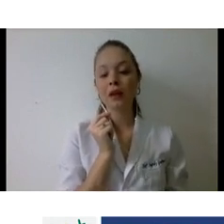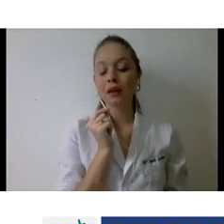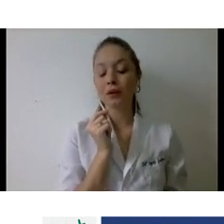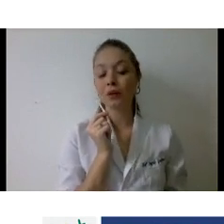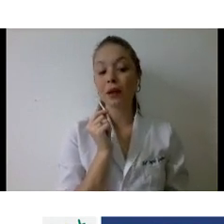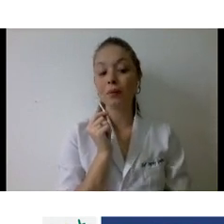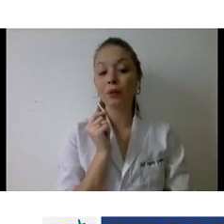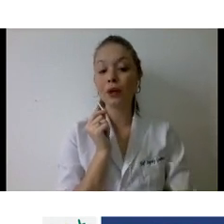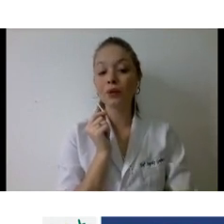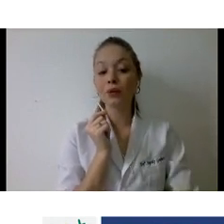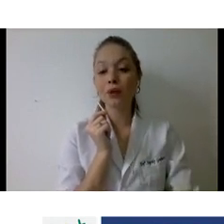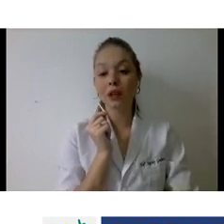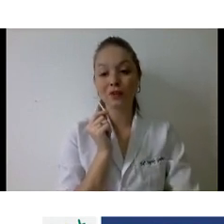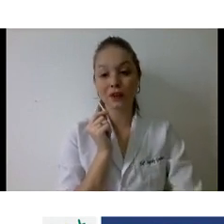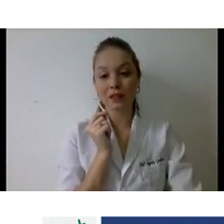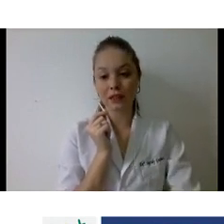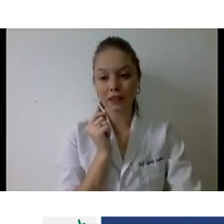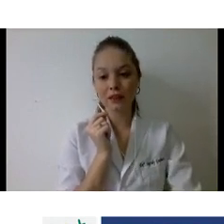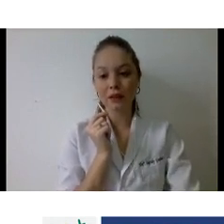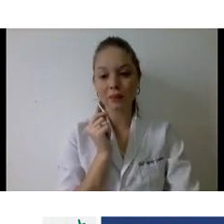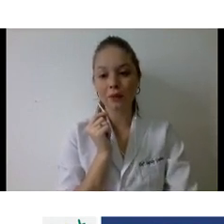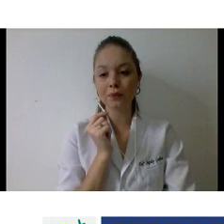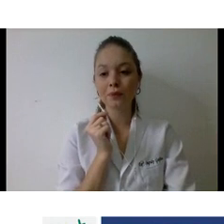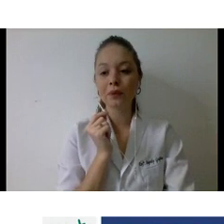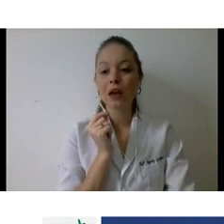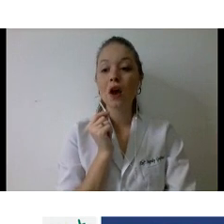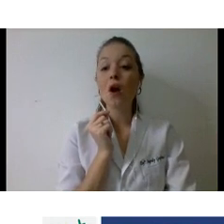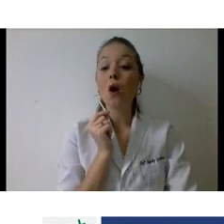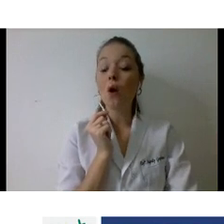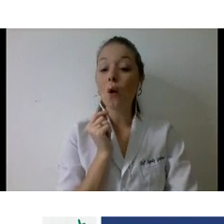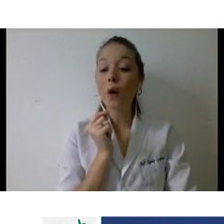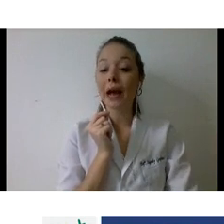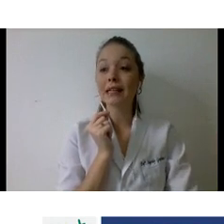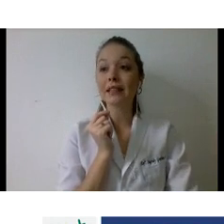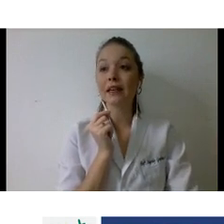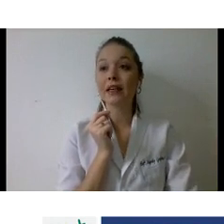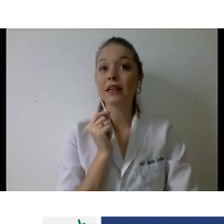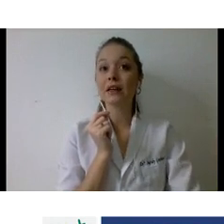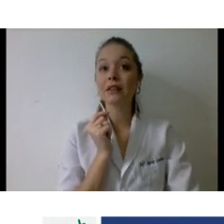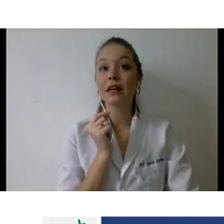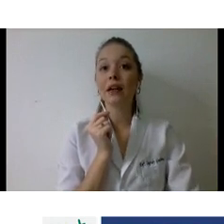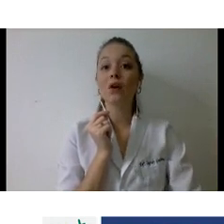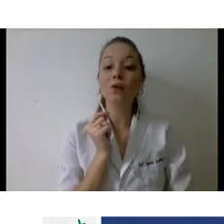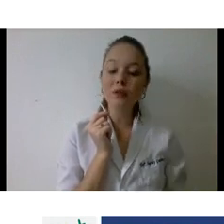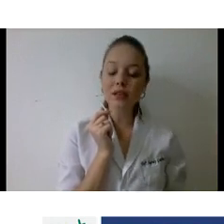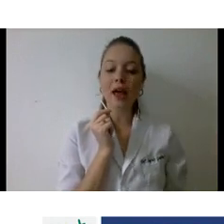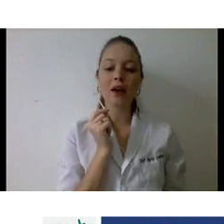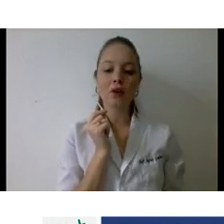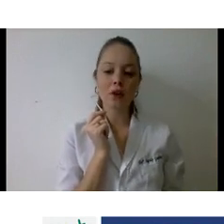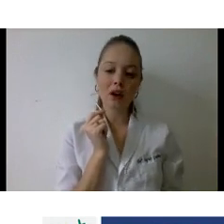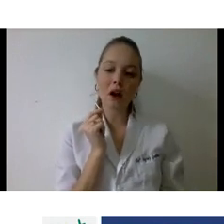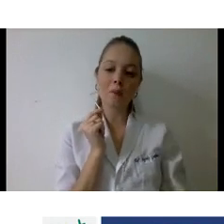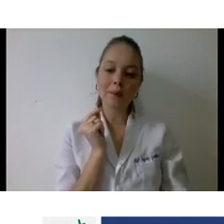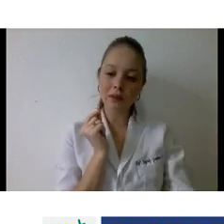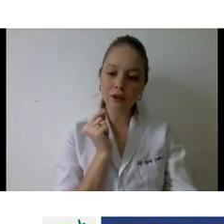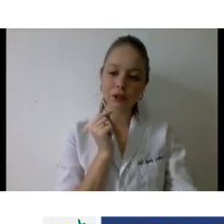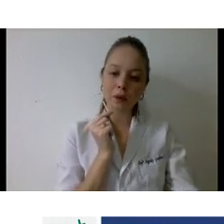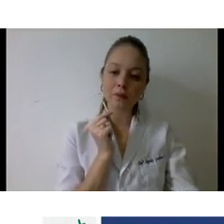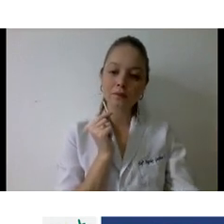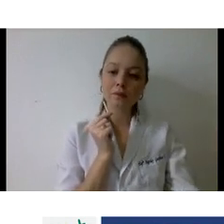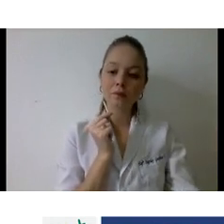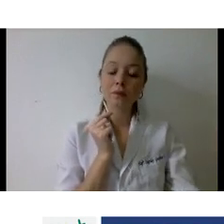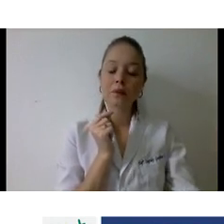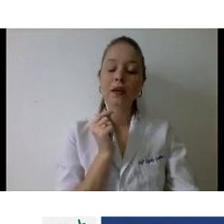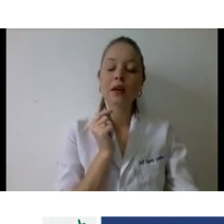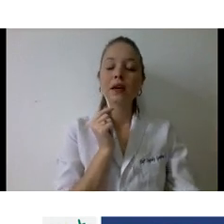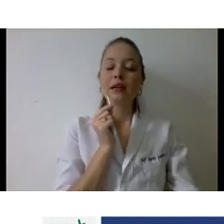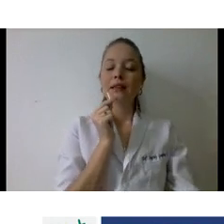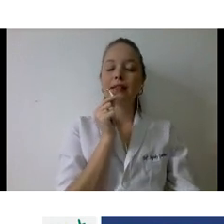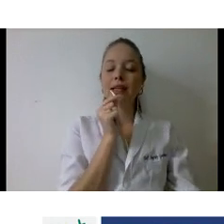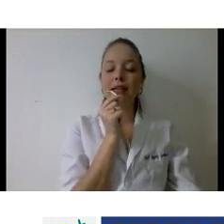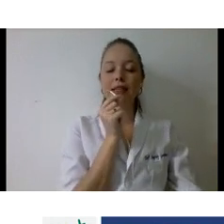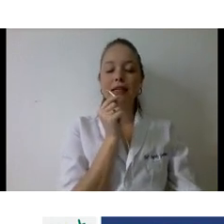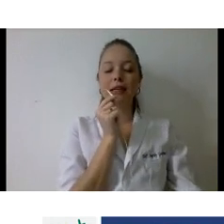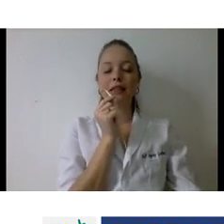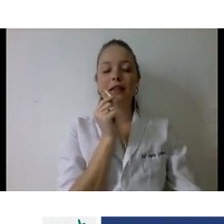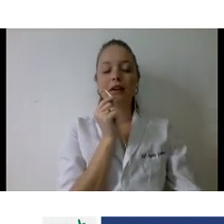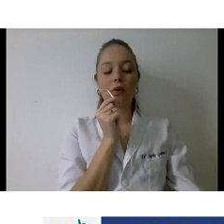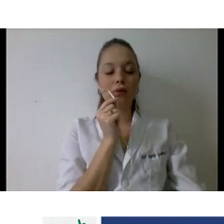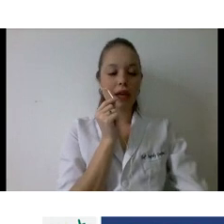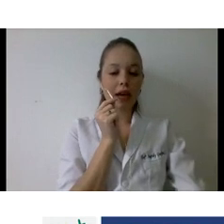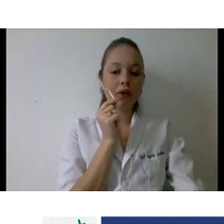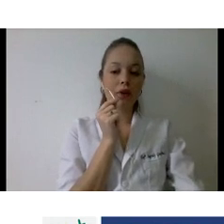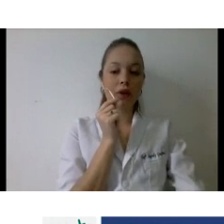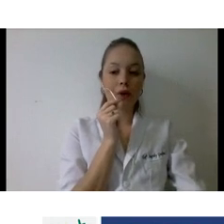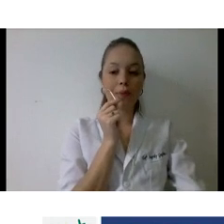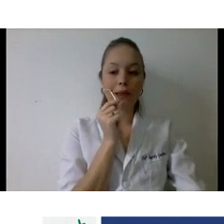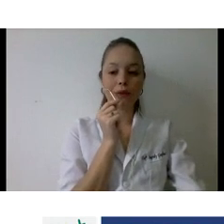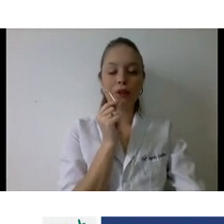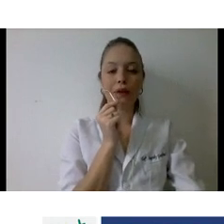hospital, não tem muito o que fazer, tá bom? Ou essa criança ela consegue colocar o pé no chão. Se essa criança